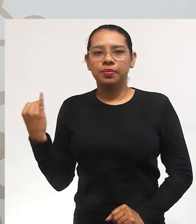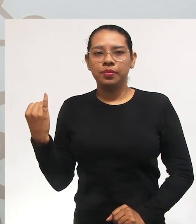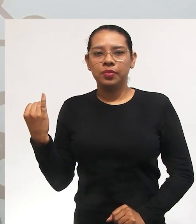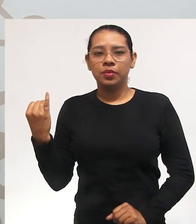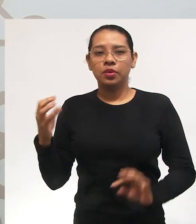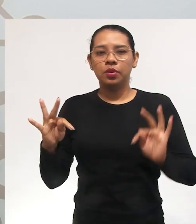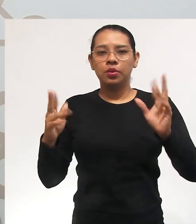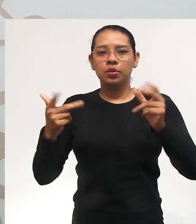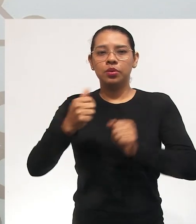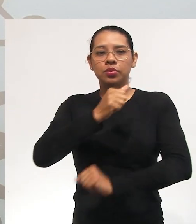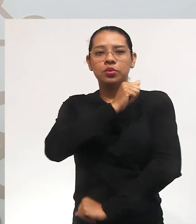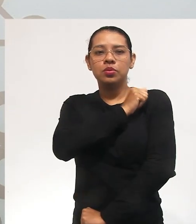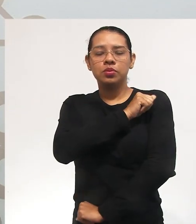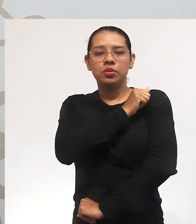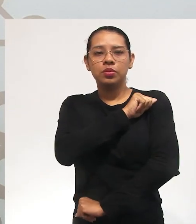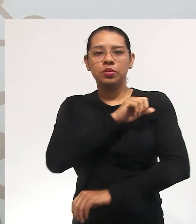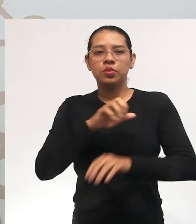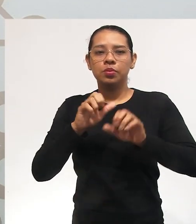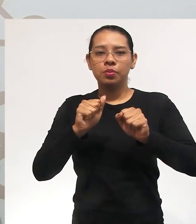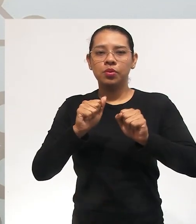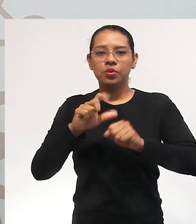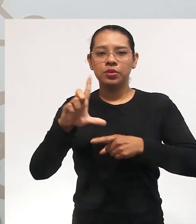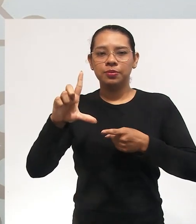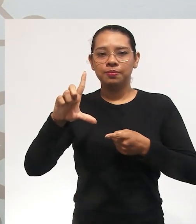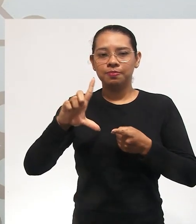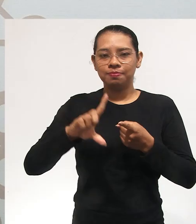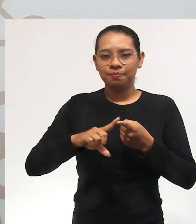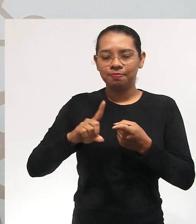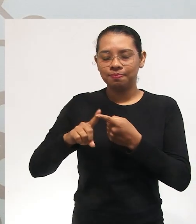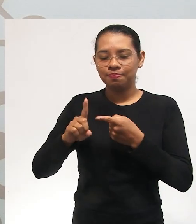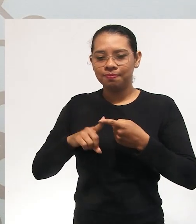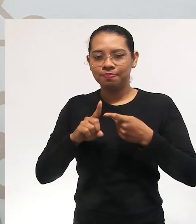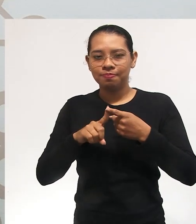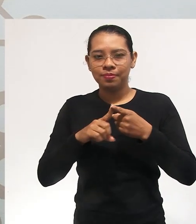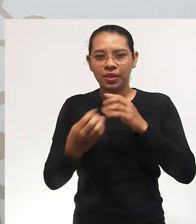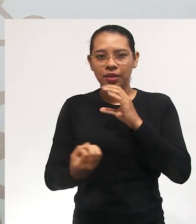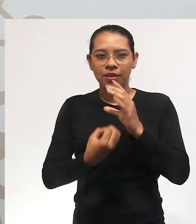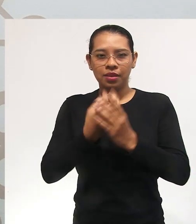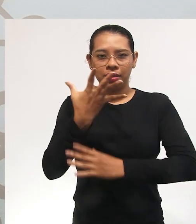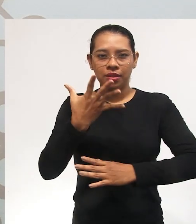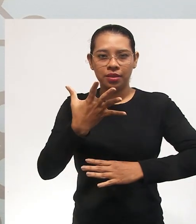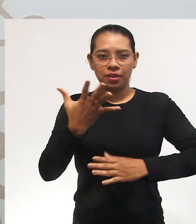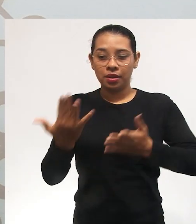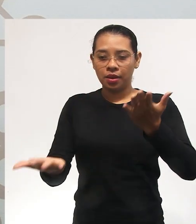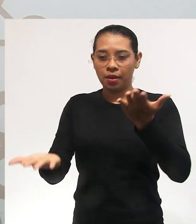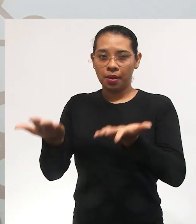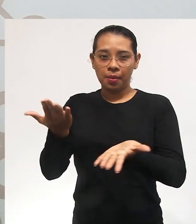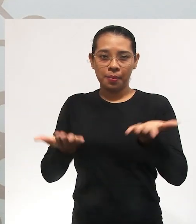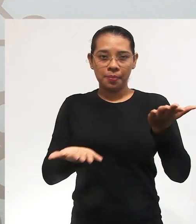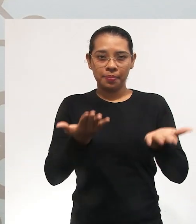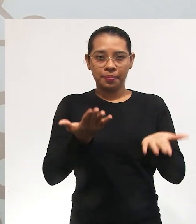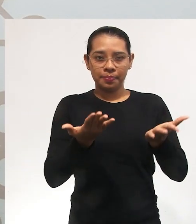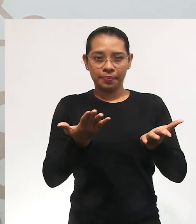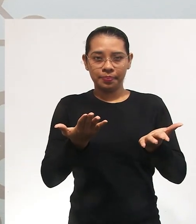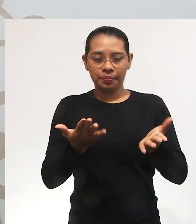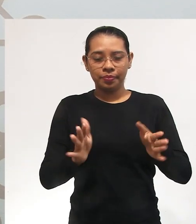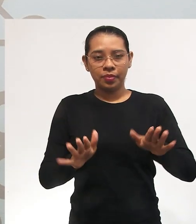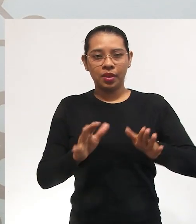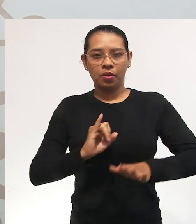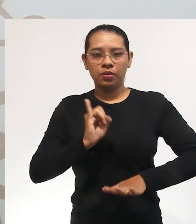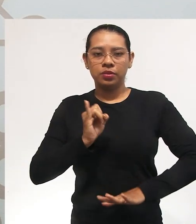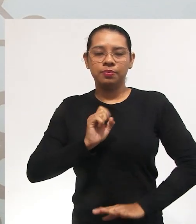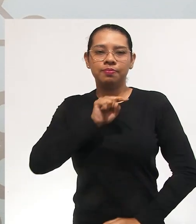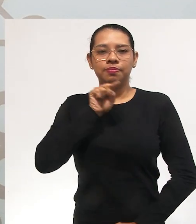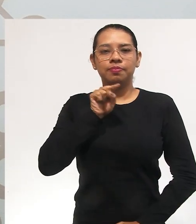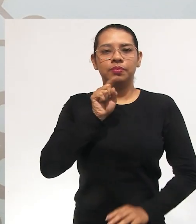aluno, criar situações que trabalhem a questão oral, então, e balancear, né? Porque se você foca só